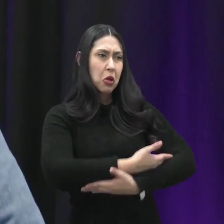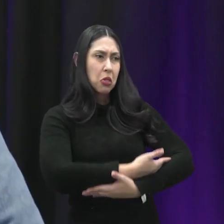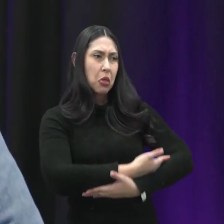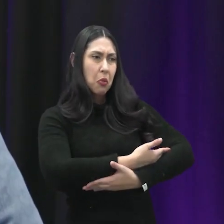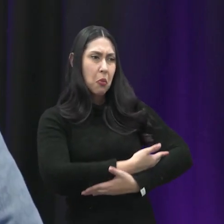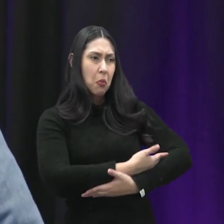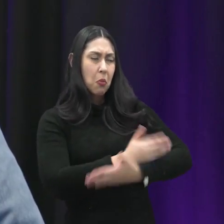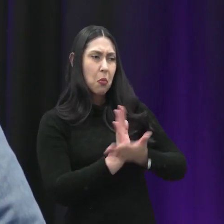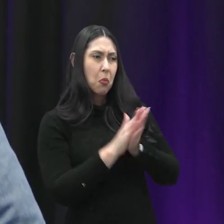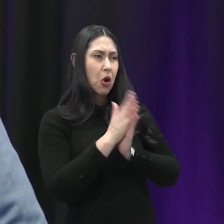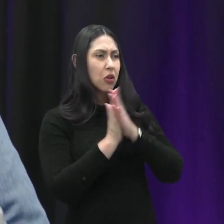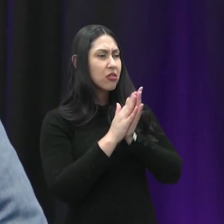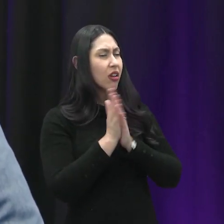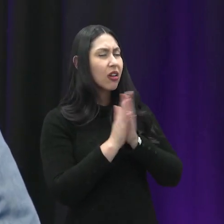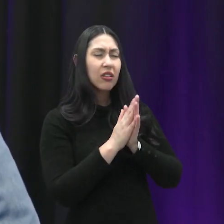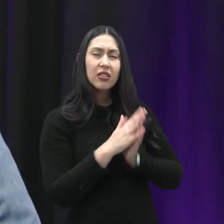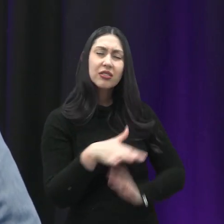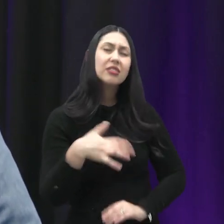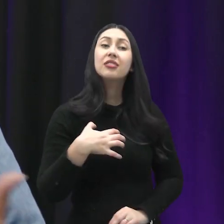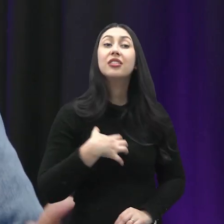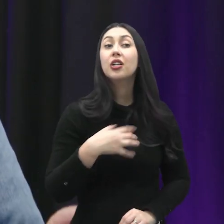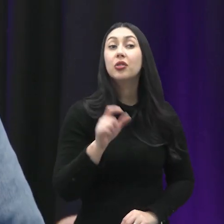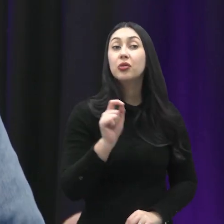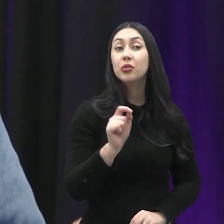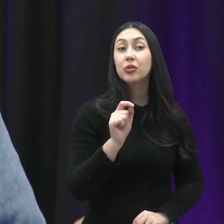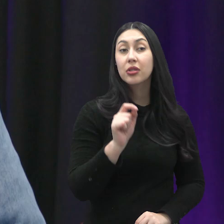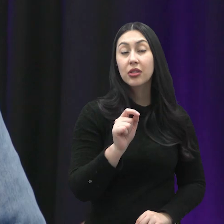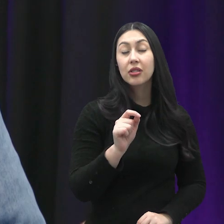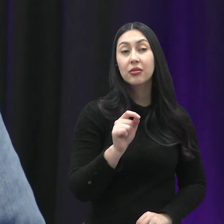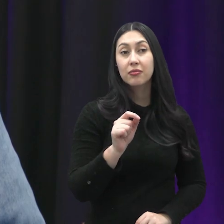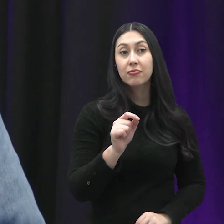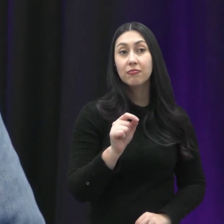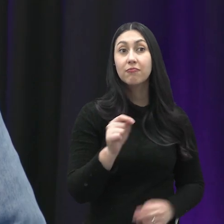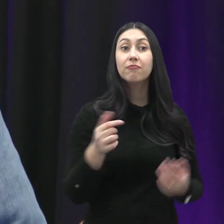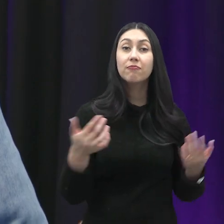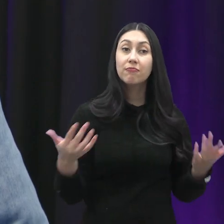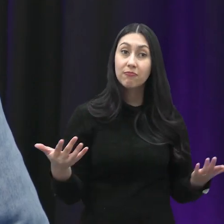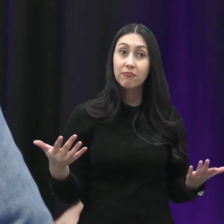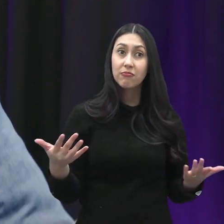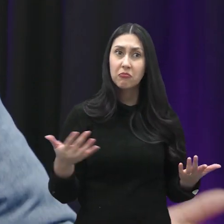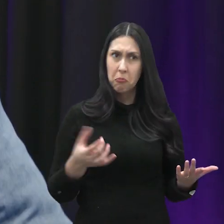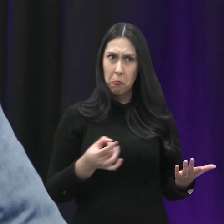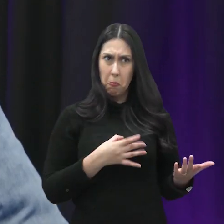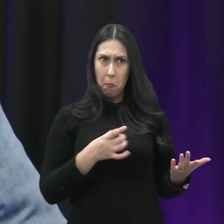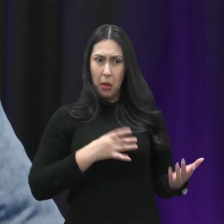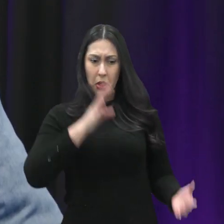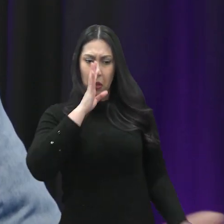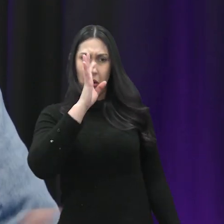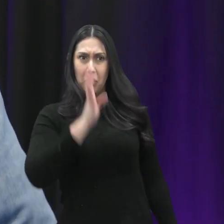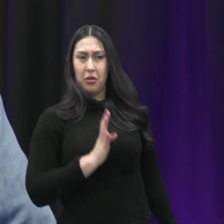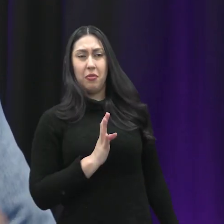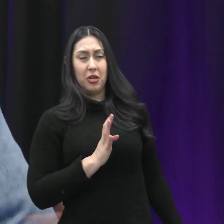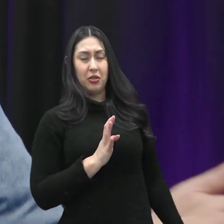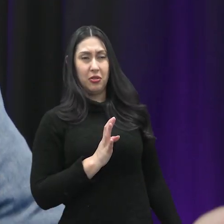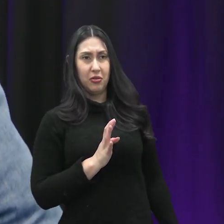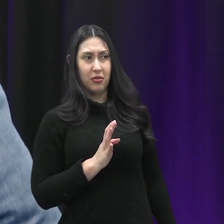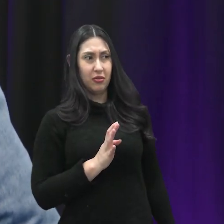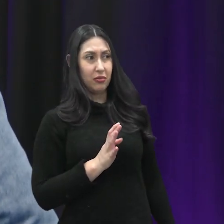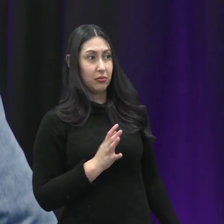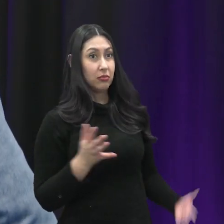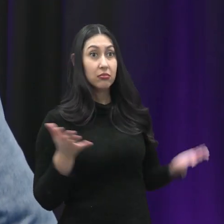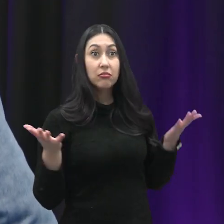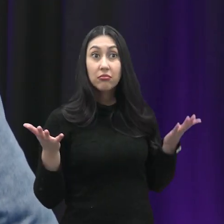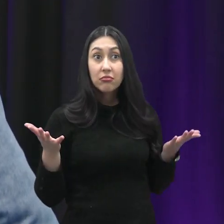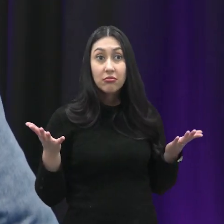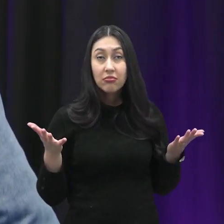te traz com relação a isso? Quais os sentimentos que vêm à tona para você? É o que é o medo do julgamento que as pessoas estão tendo